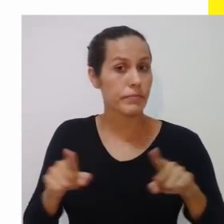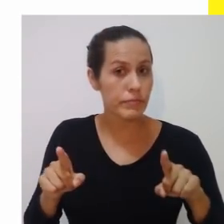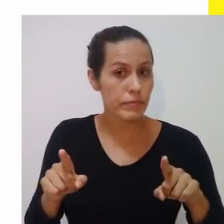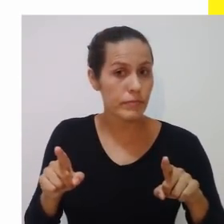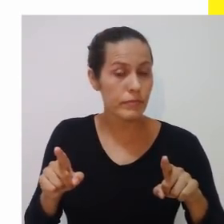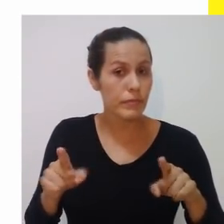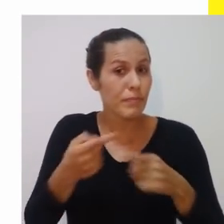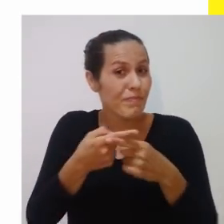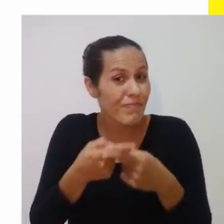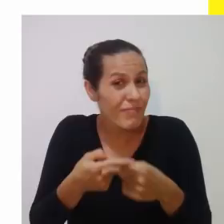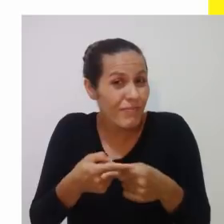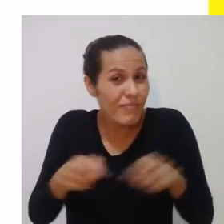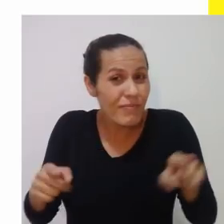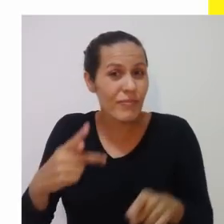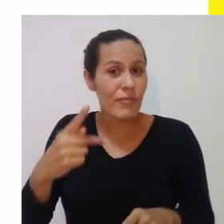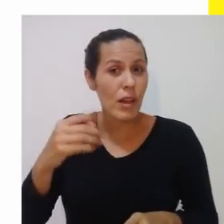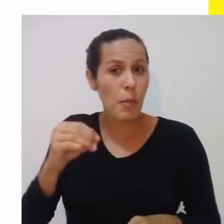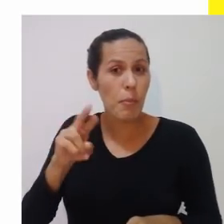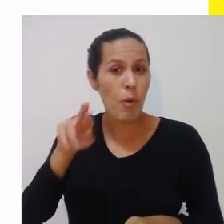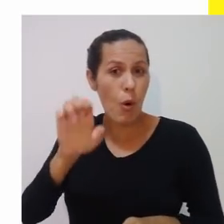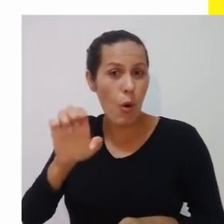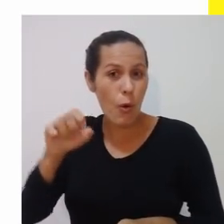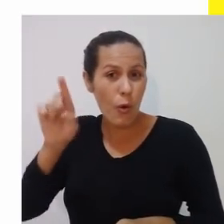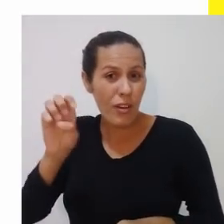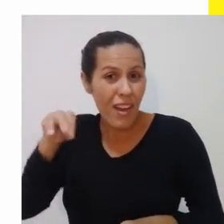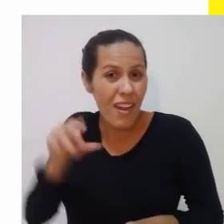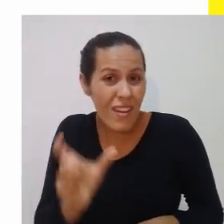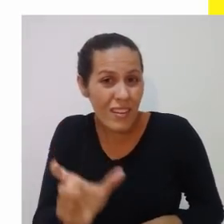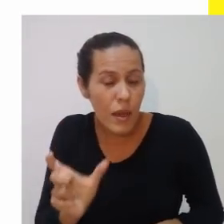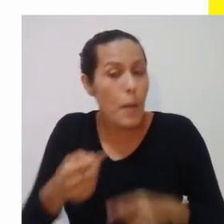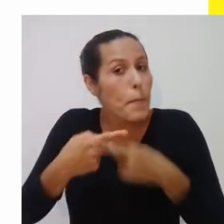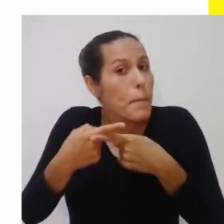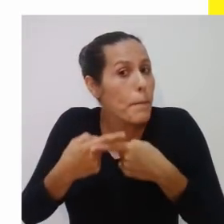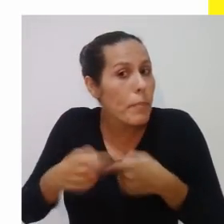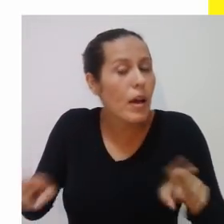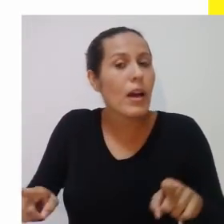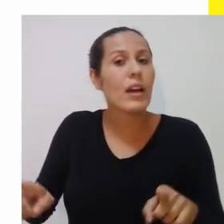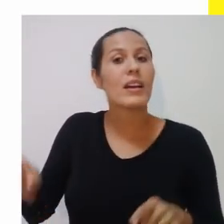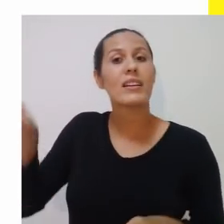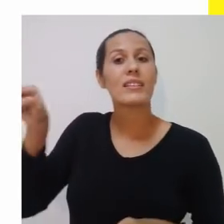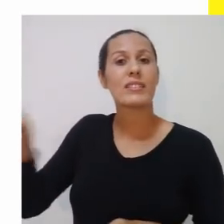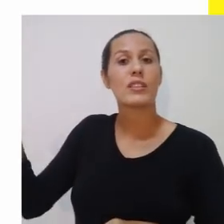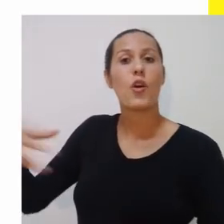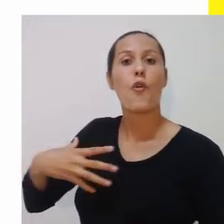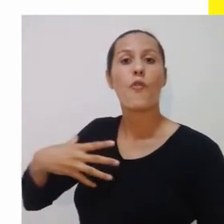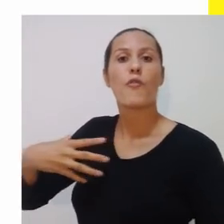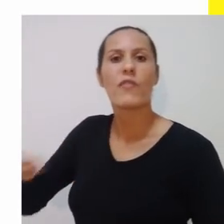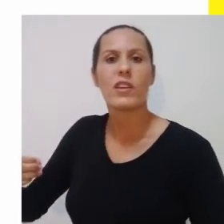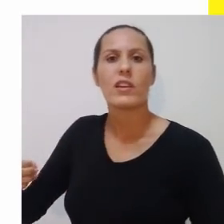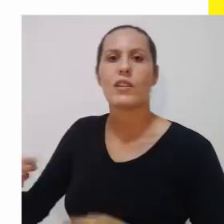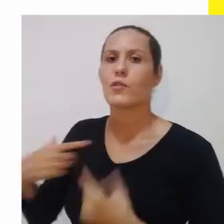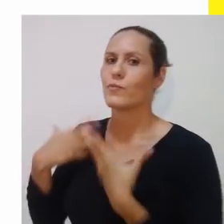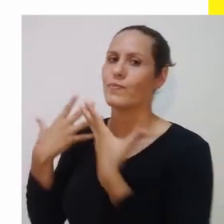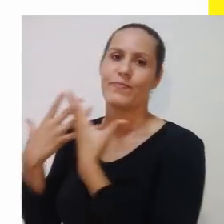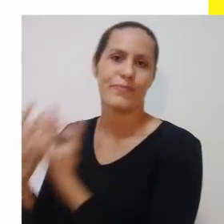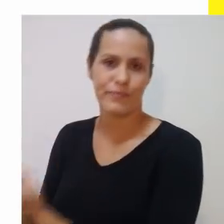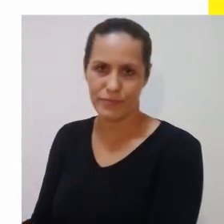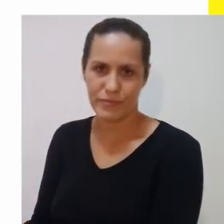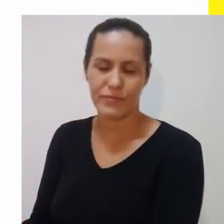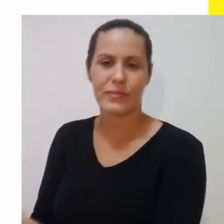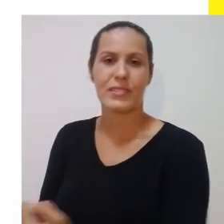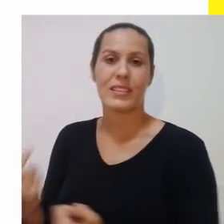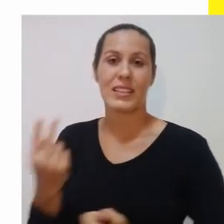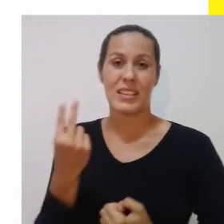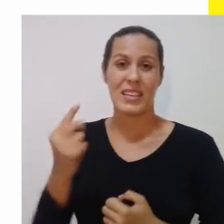porém. Vejam que há um porém. A mãe alertou, mas o menino não atende ao